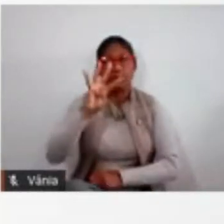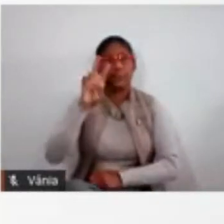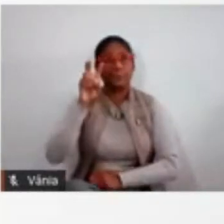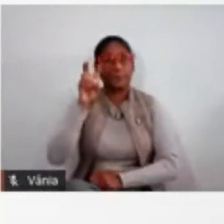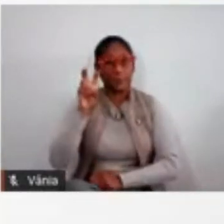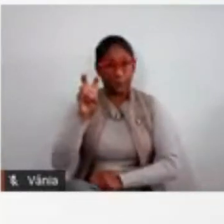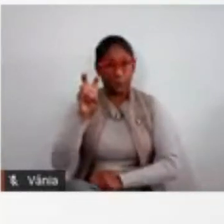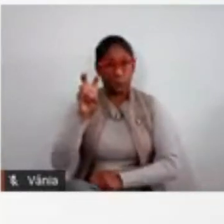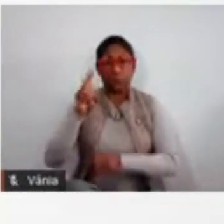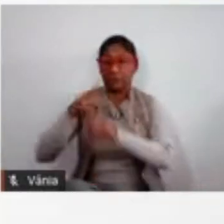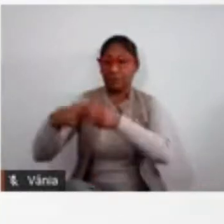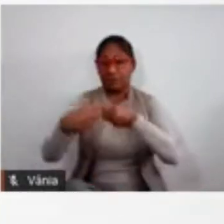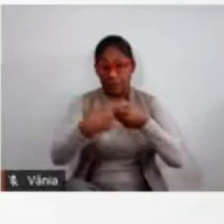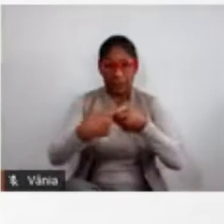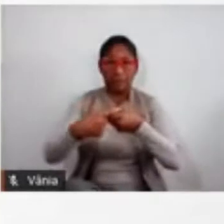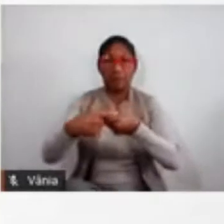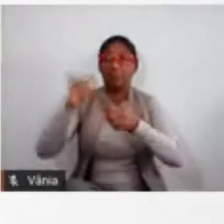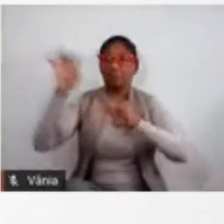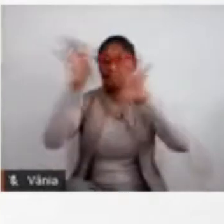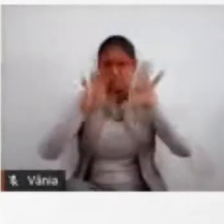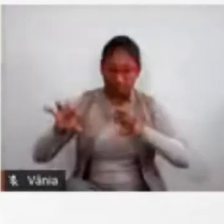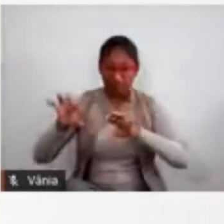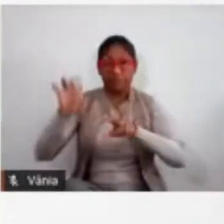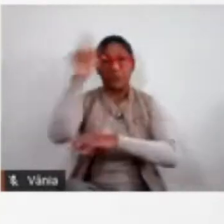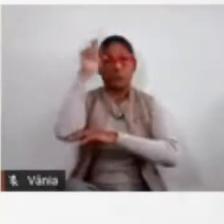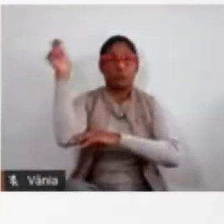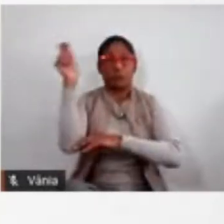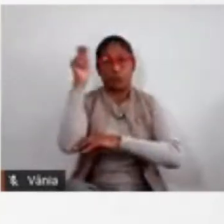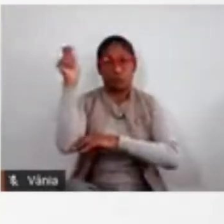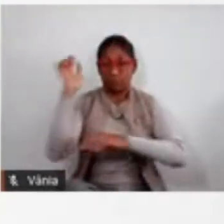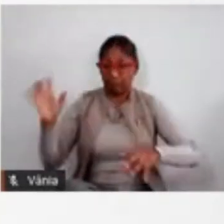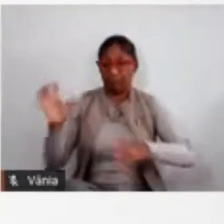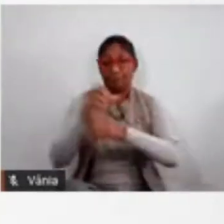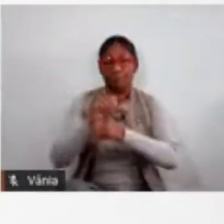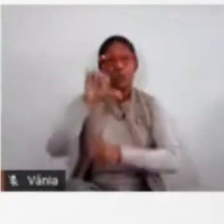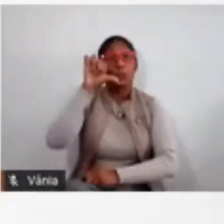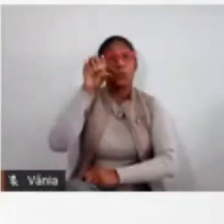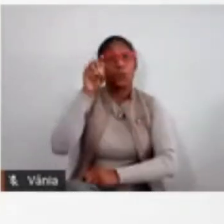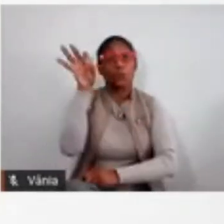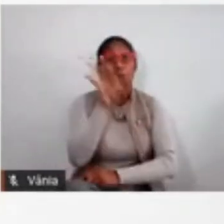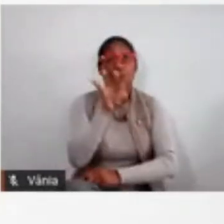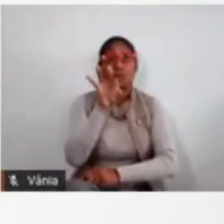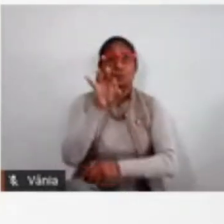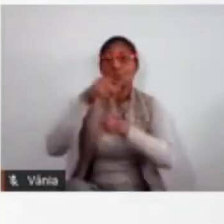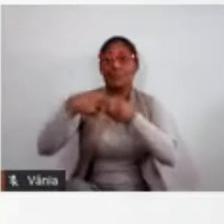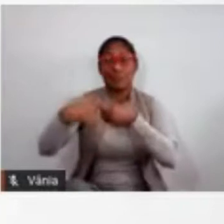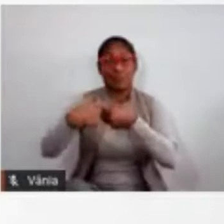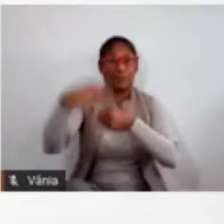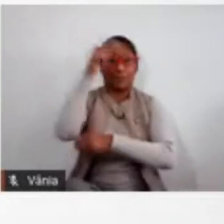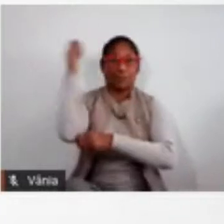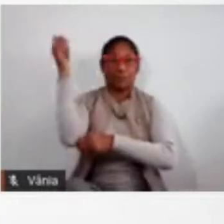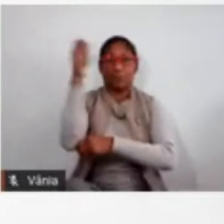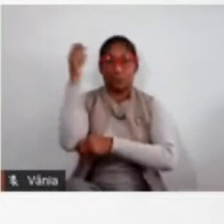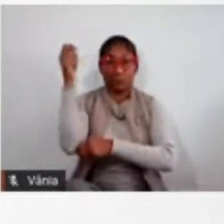445 municípios do estado do Rio Grande do Sul, o que corresponde a 90% dos municípios do estado com